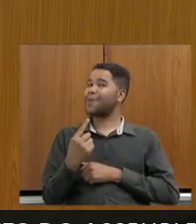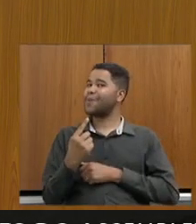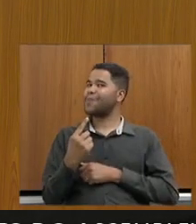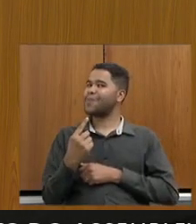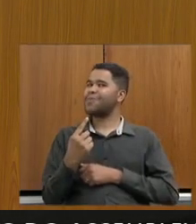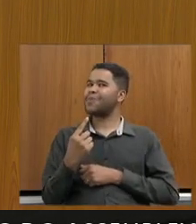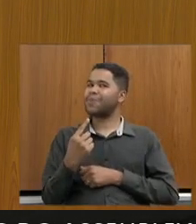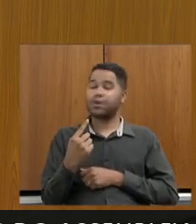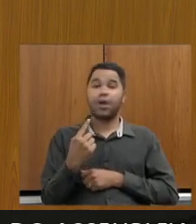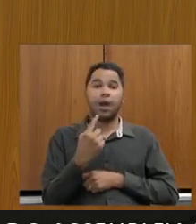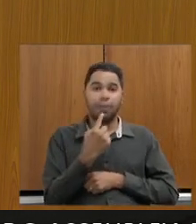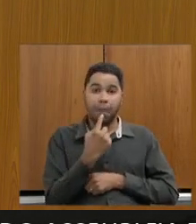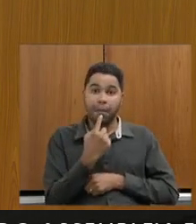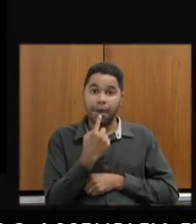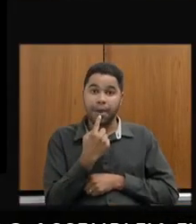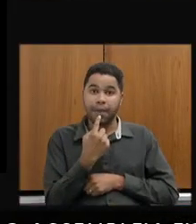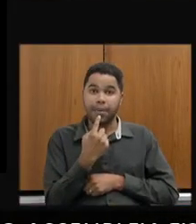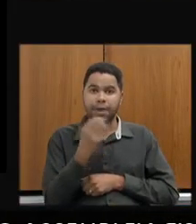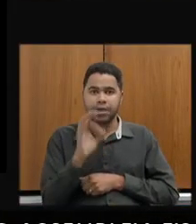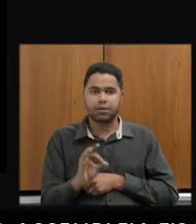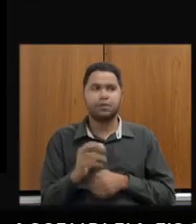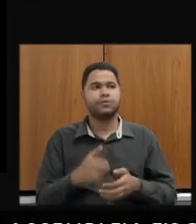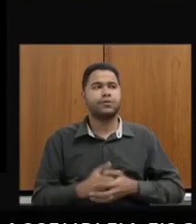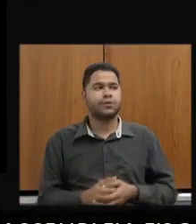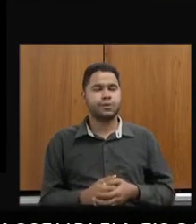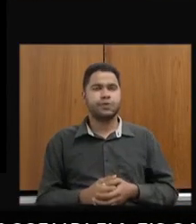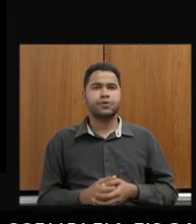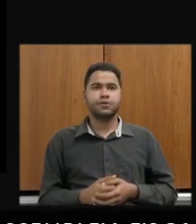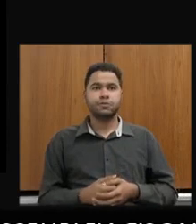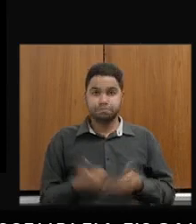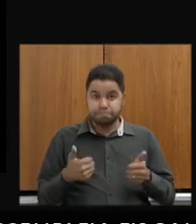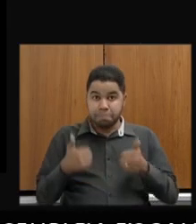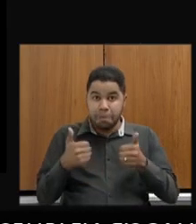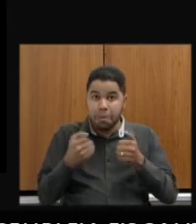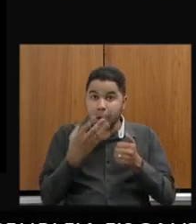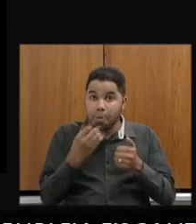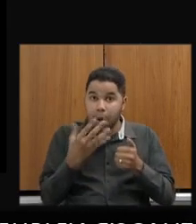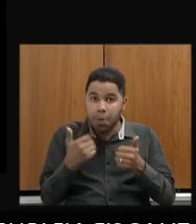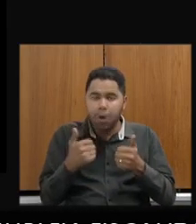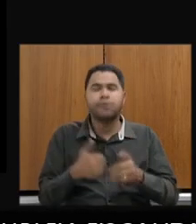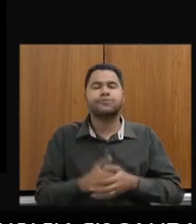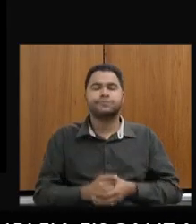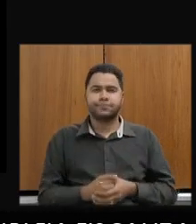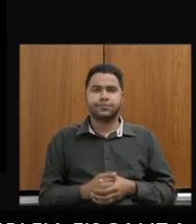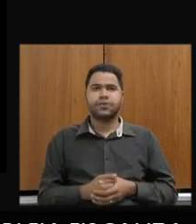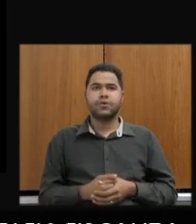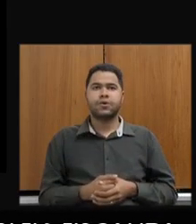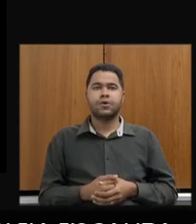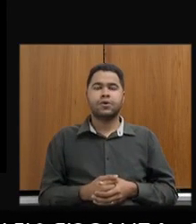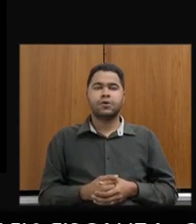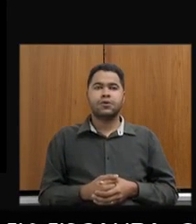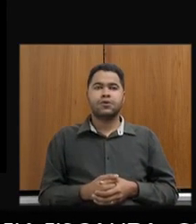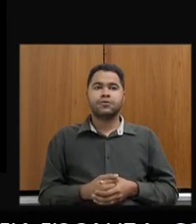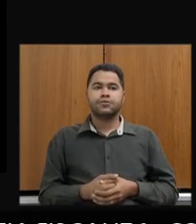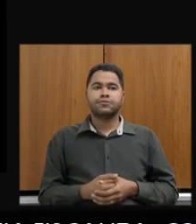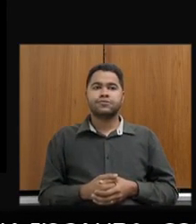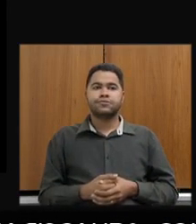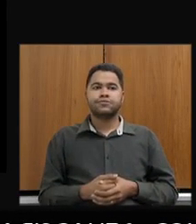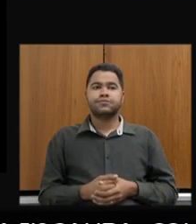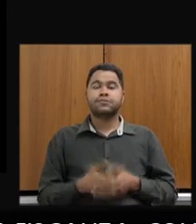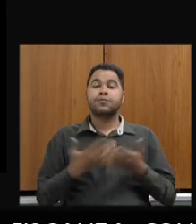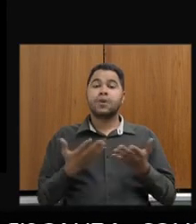pertinho aqui e não ficou assim então beleza é essa